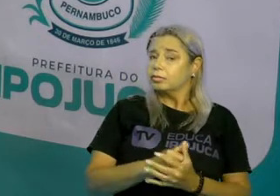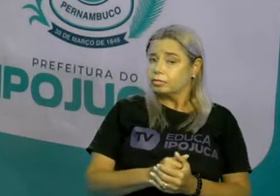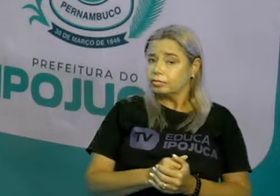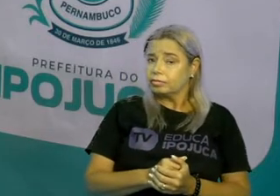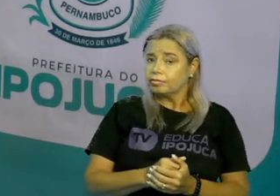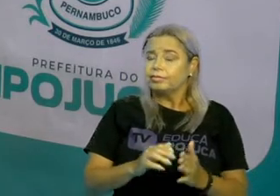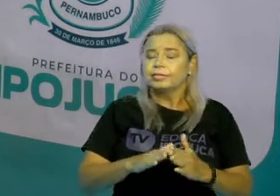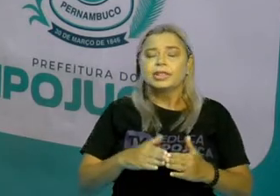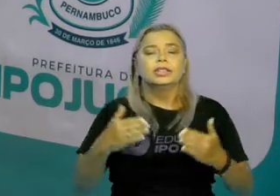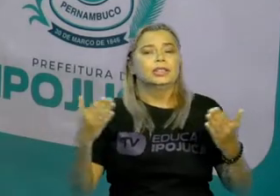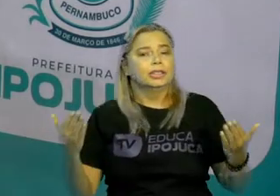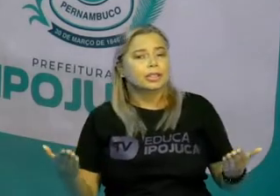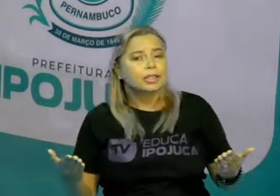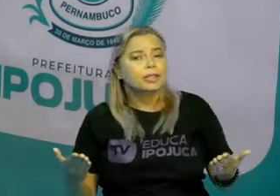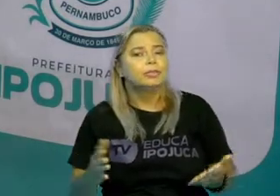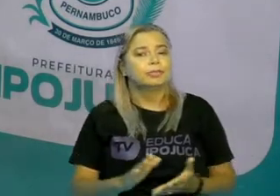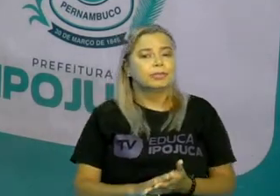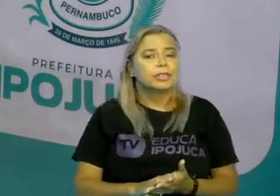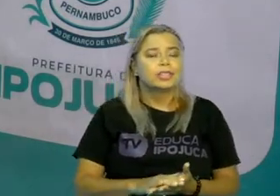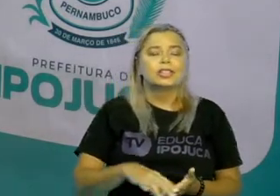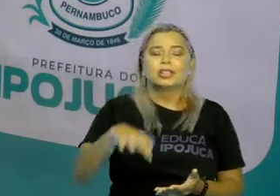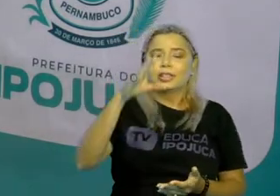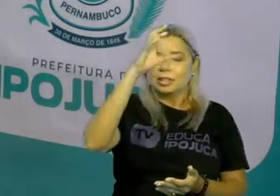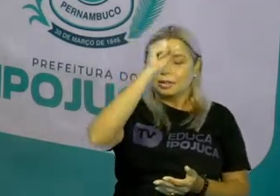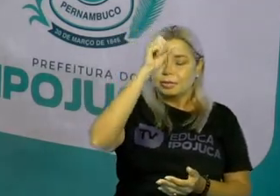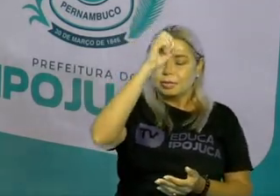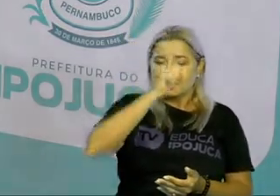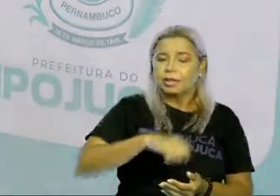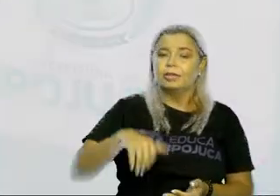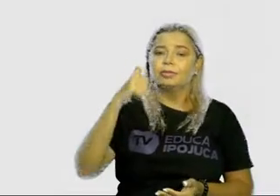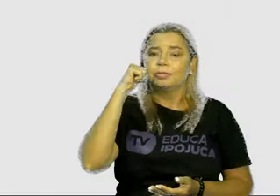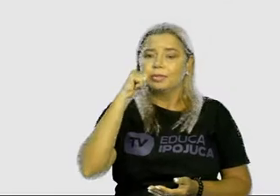Logo, vamos agrupar as frutas.